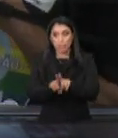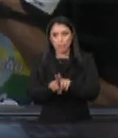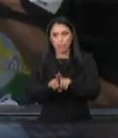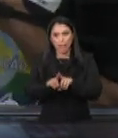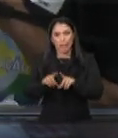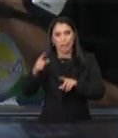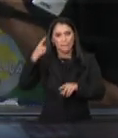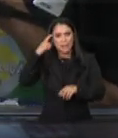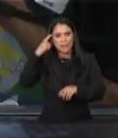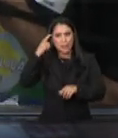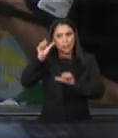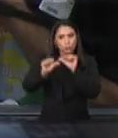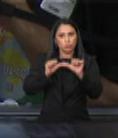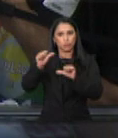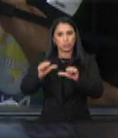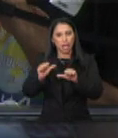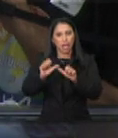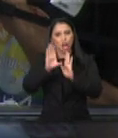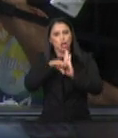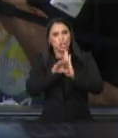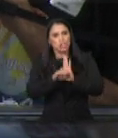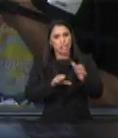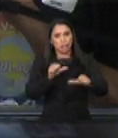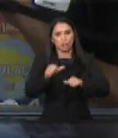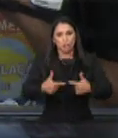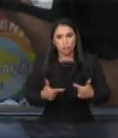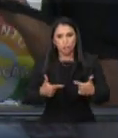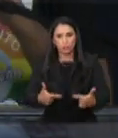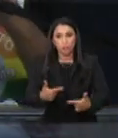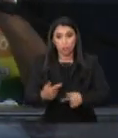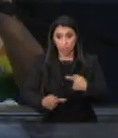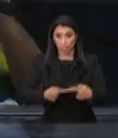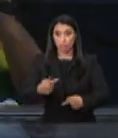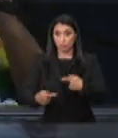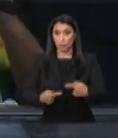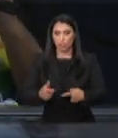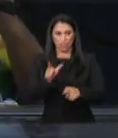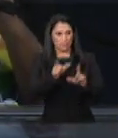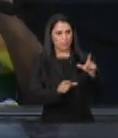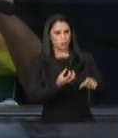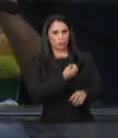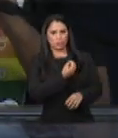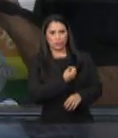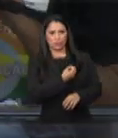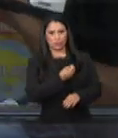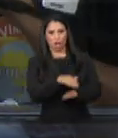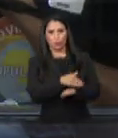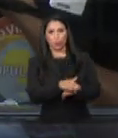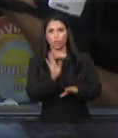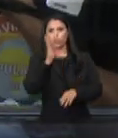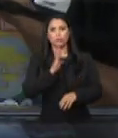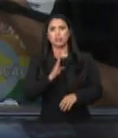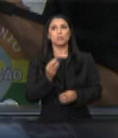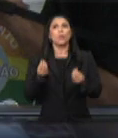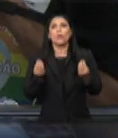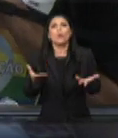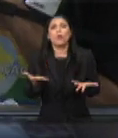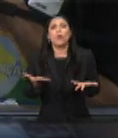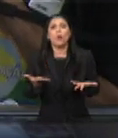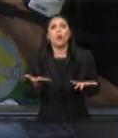pensamentos conceitos atitudes mudar gerações para quem está em situação de rua no Brasil como faz para não sair